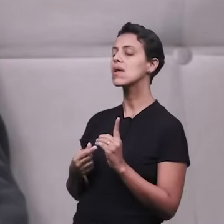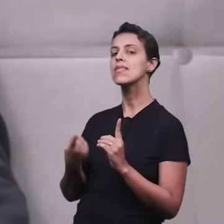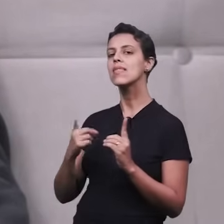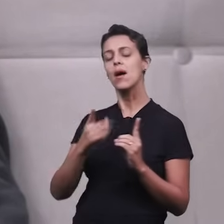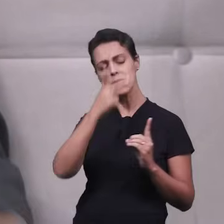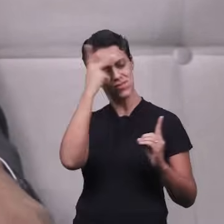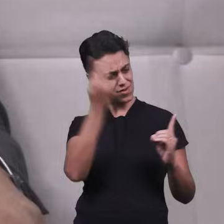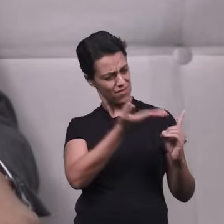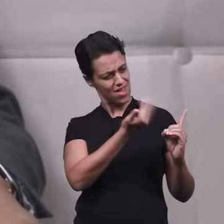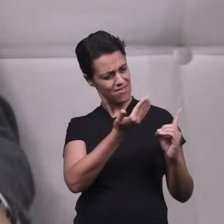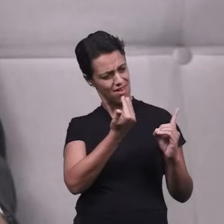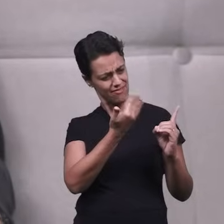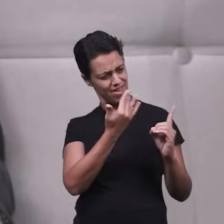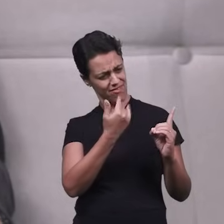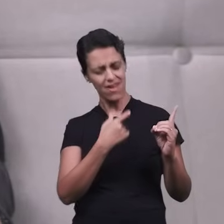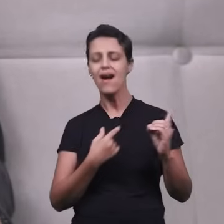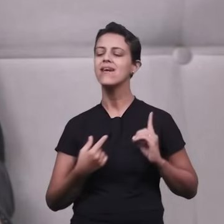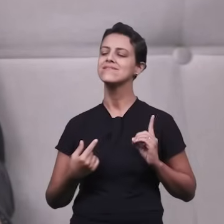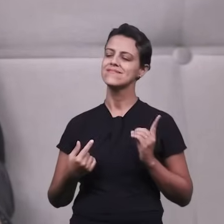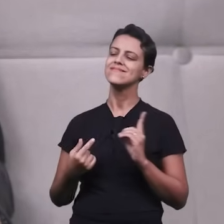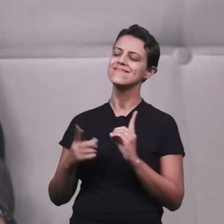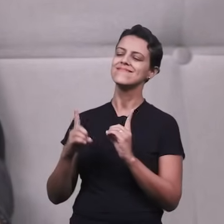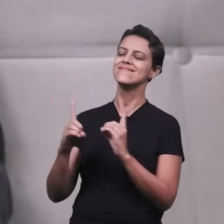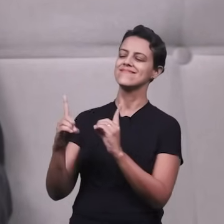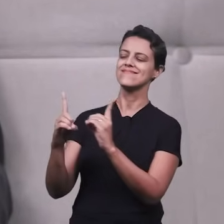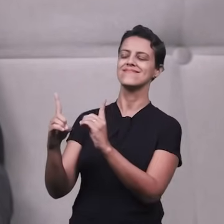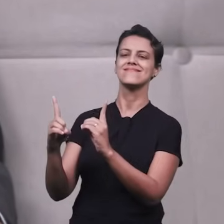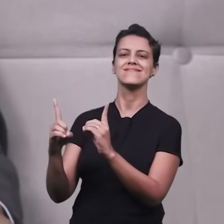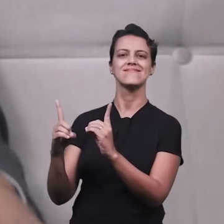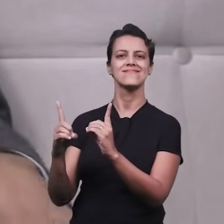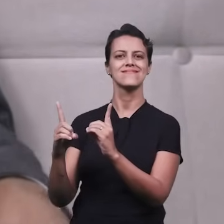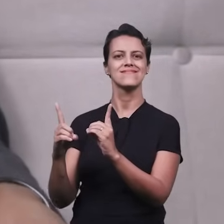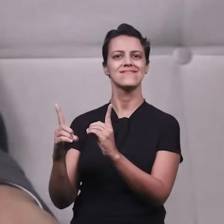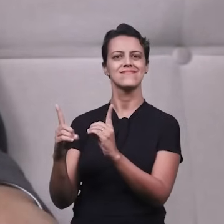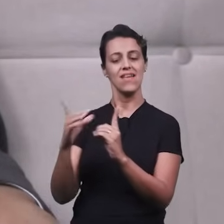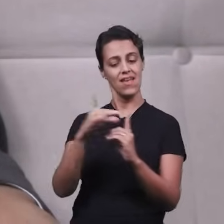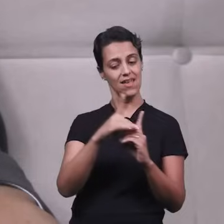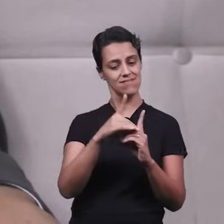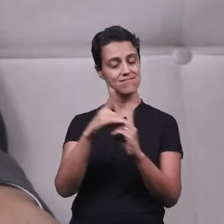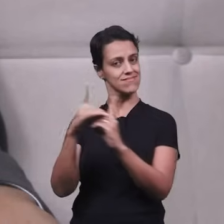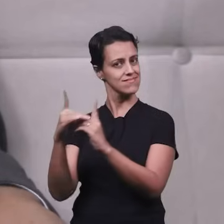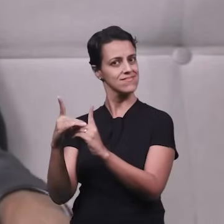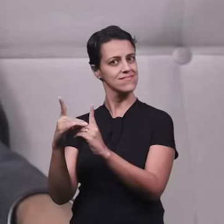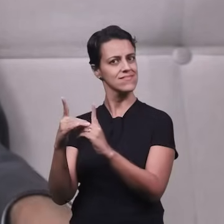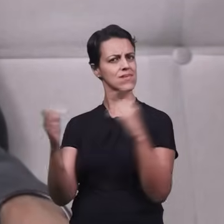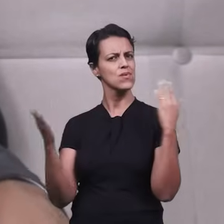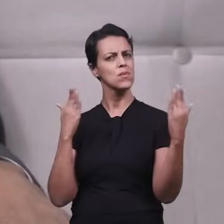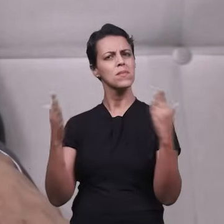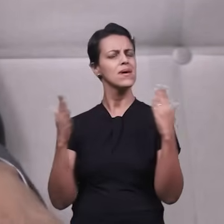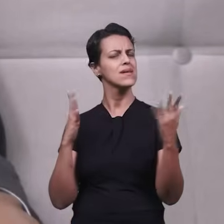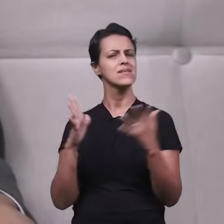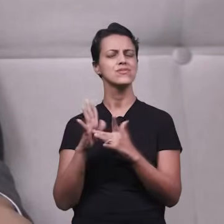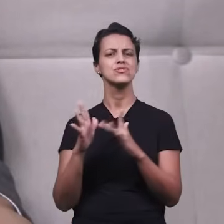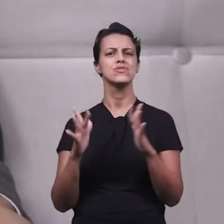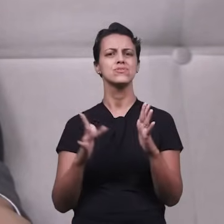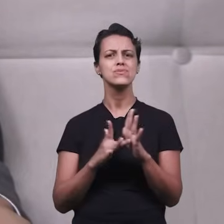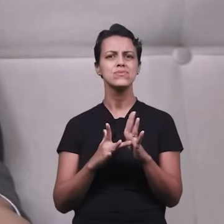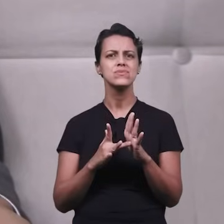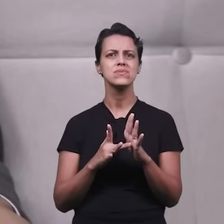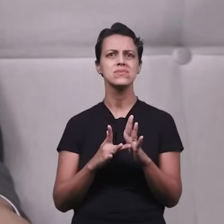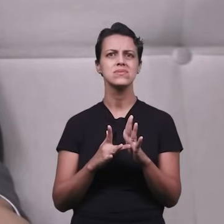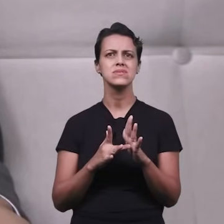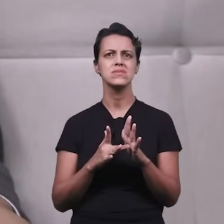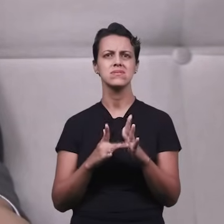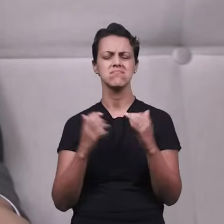né? Então é interessante, eu faço aqui um paralelo também com Jesus. Amém. Como Jesus falou ali em